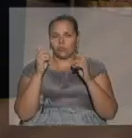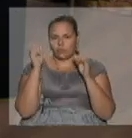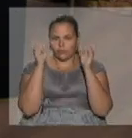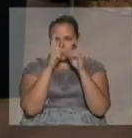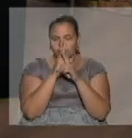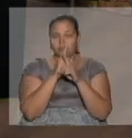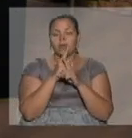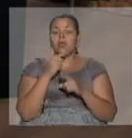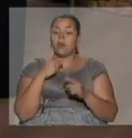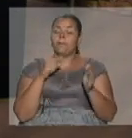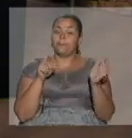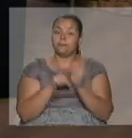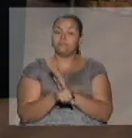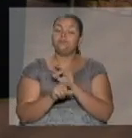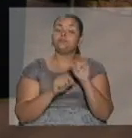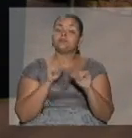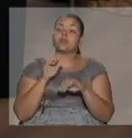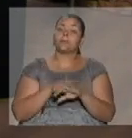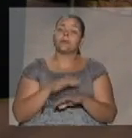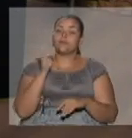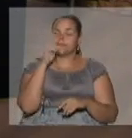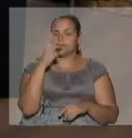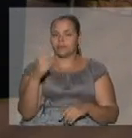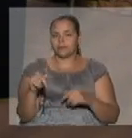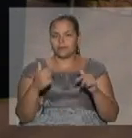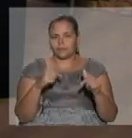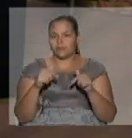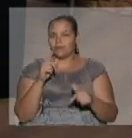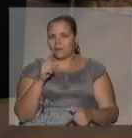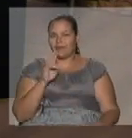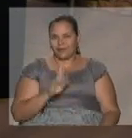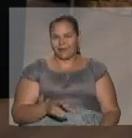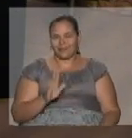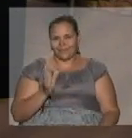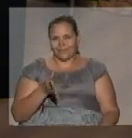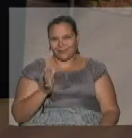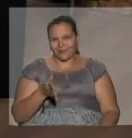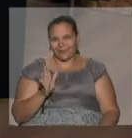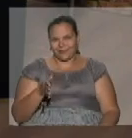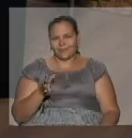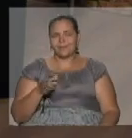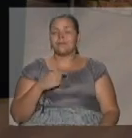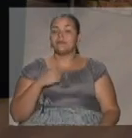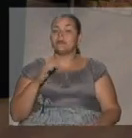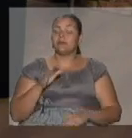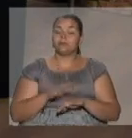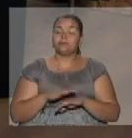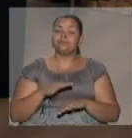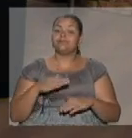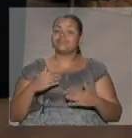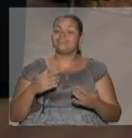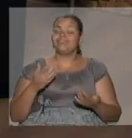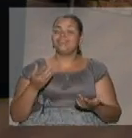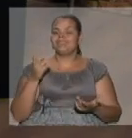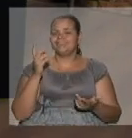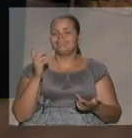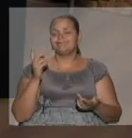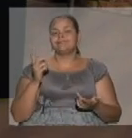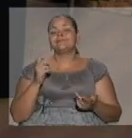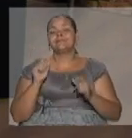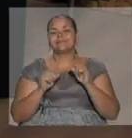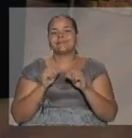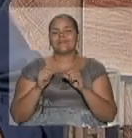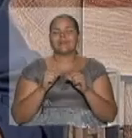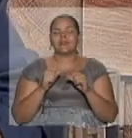É mais difícil. Eu ia te perguntar o que é mais difícil no seu trabalho, mas você já respondeu. Essa deve ser a parte mais delicada para você. Né? Você deve trabalhar com